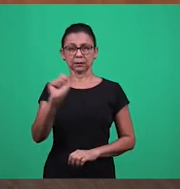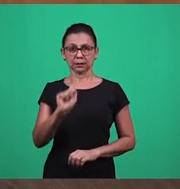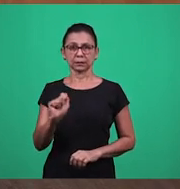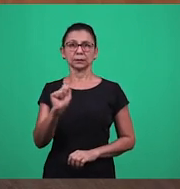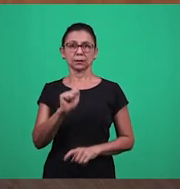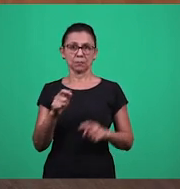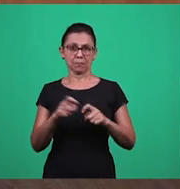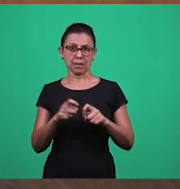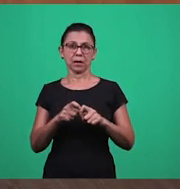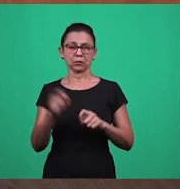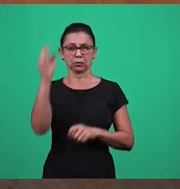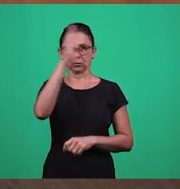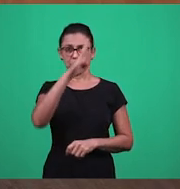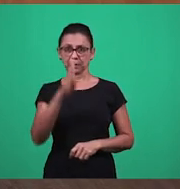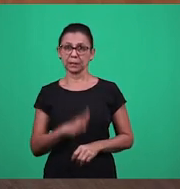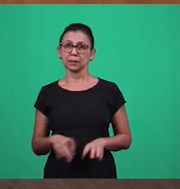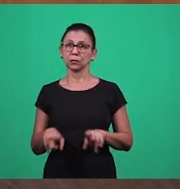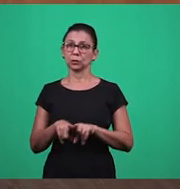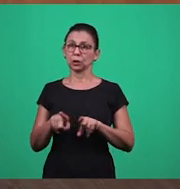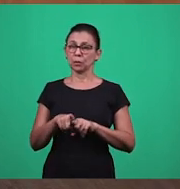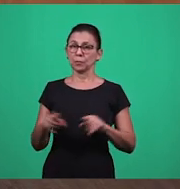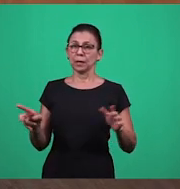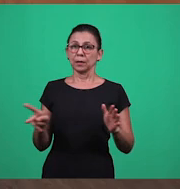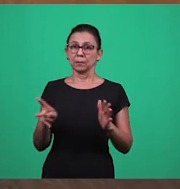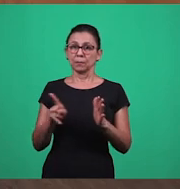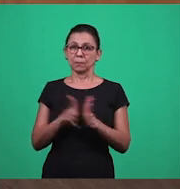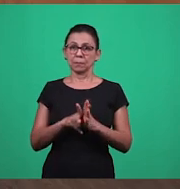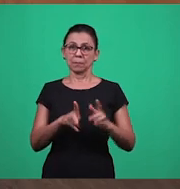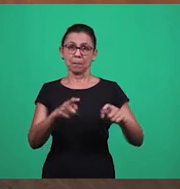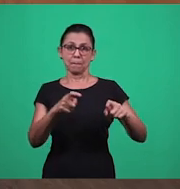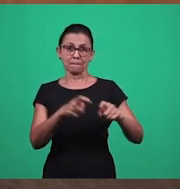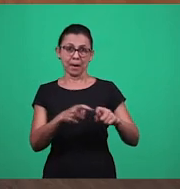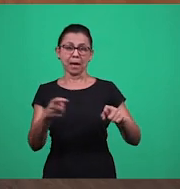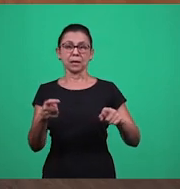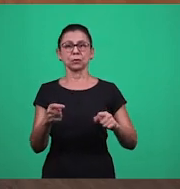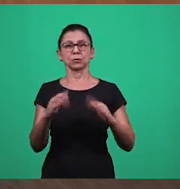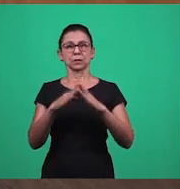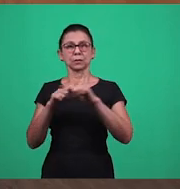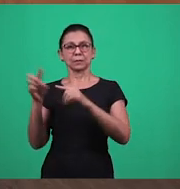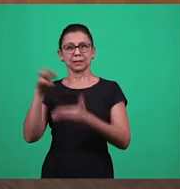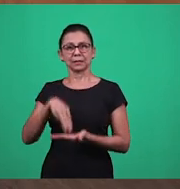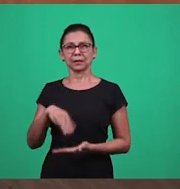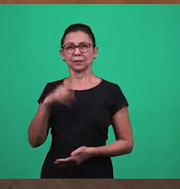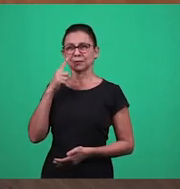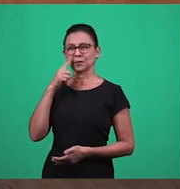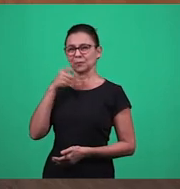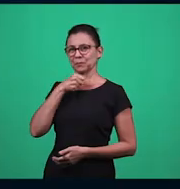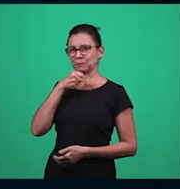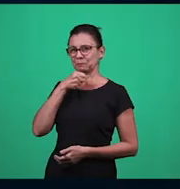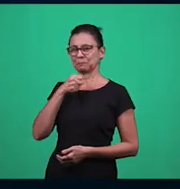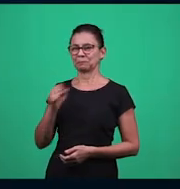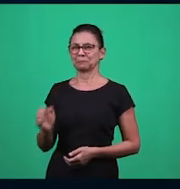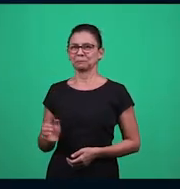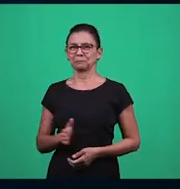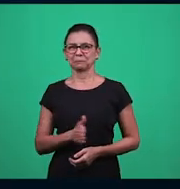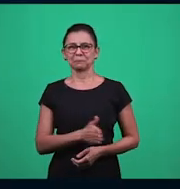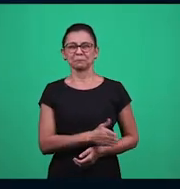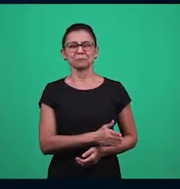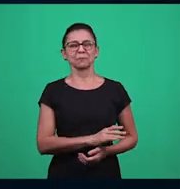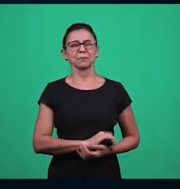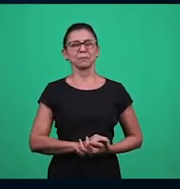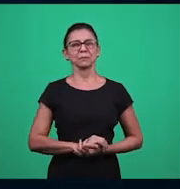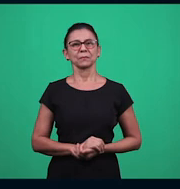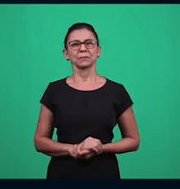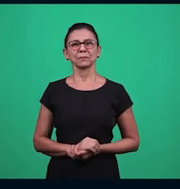Médica Brasileira. O Dr. Leonardo também é membro da Igreja Cristã Maranata. Vamos assistir à entrevista.